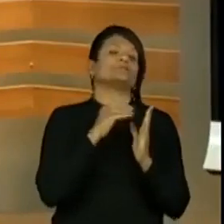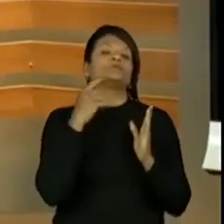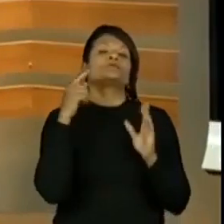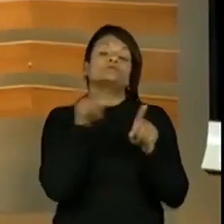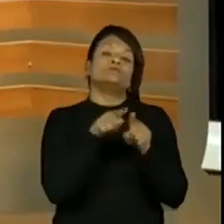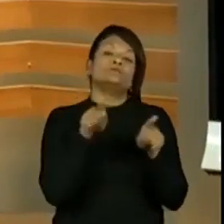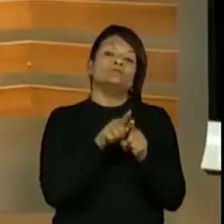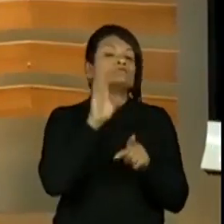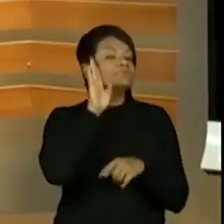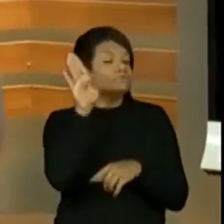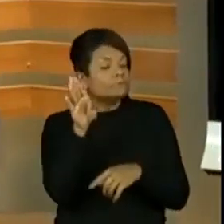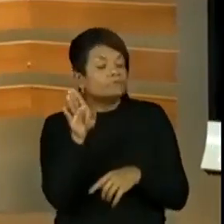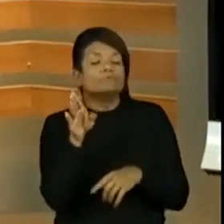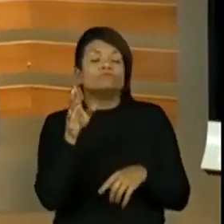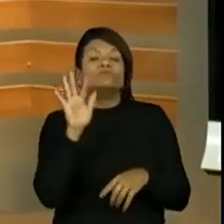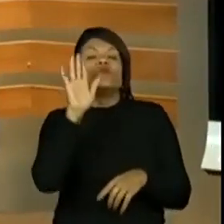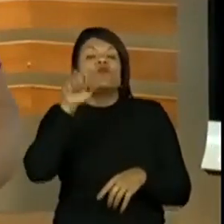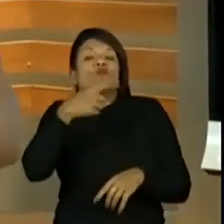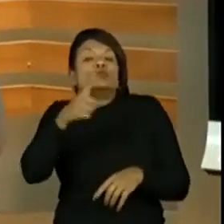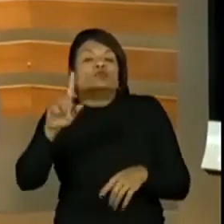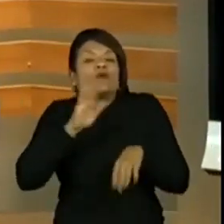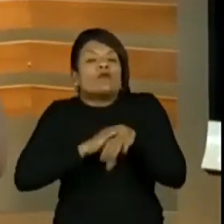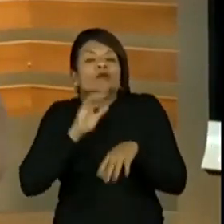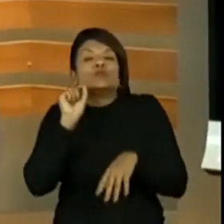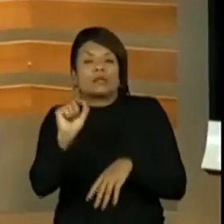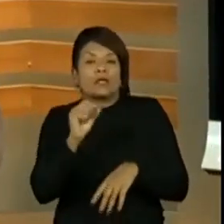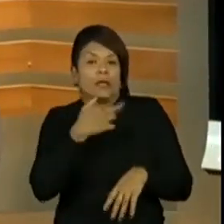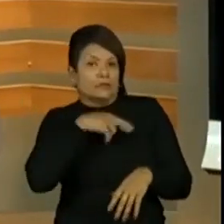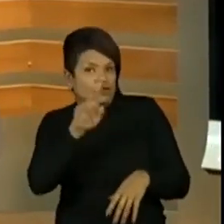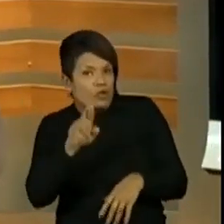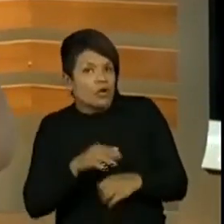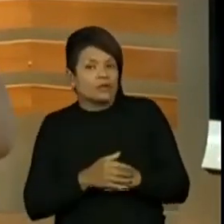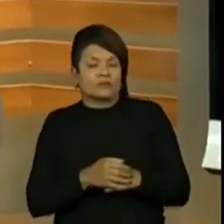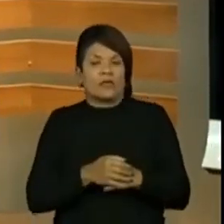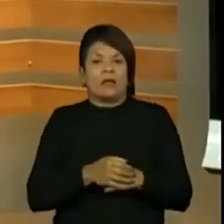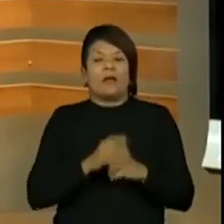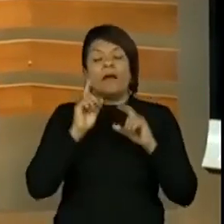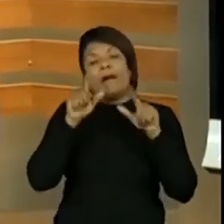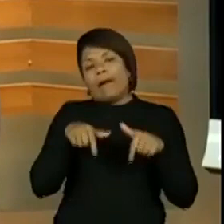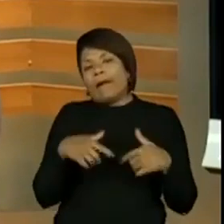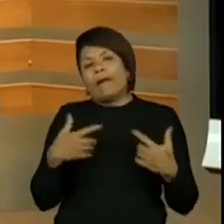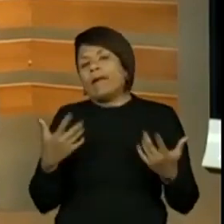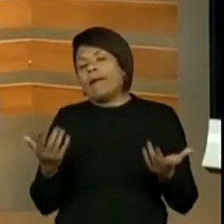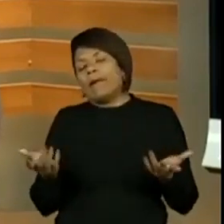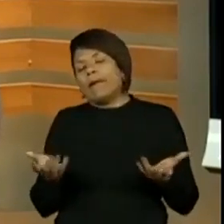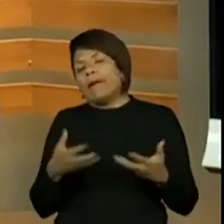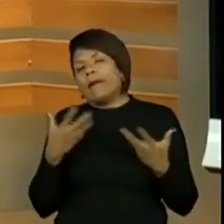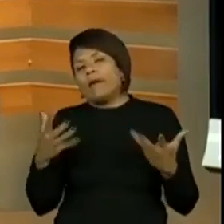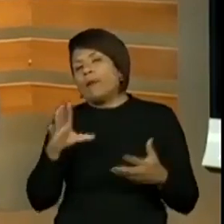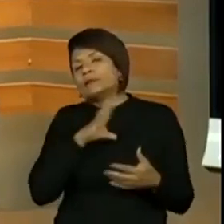que é a principal característica da sua cidade. Ela é religiosa? Tá? Ela é uma cidade